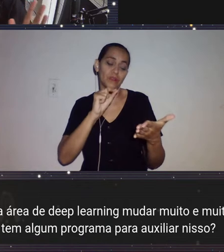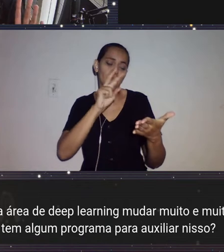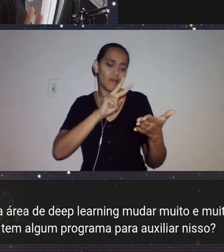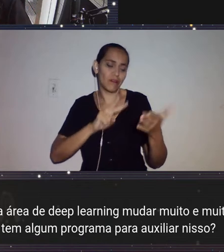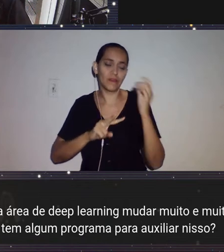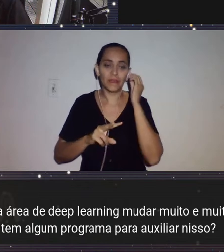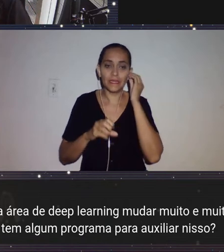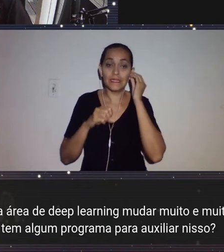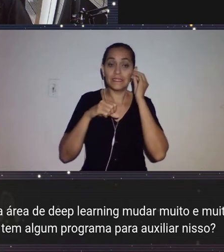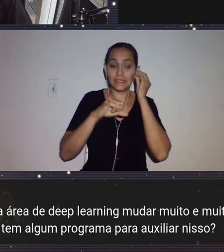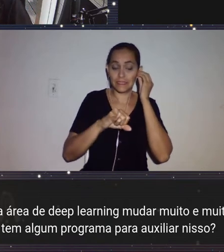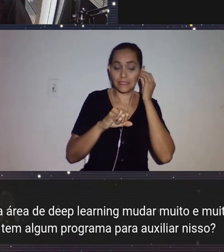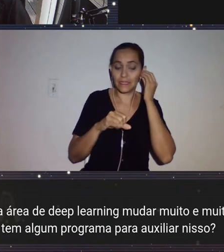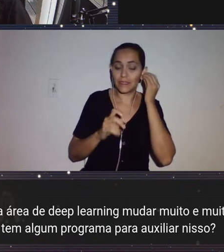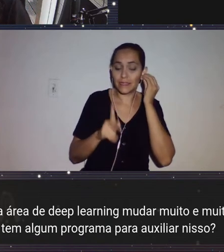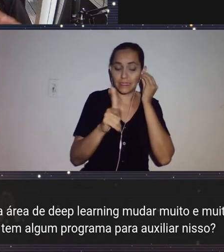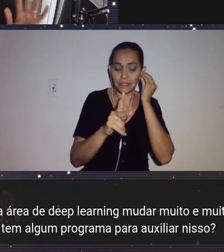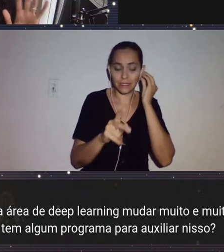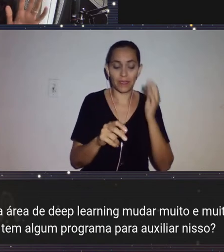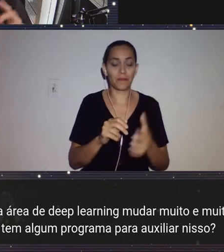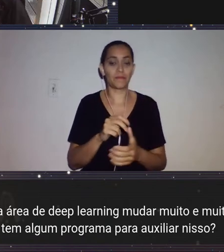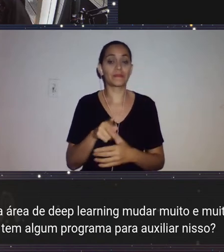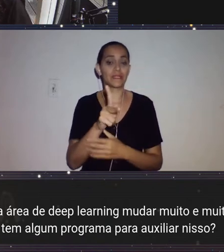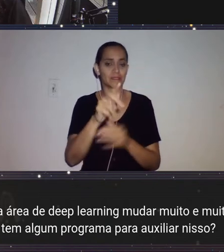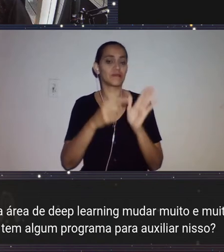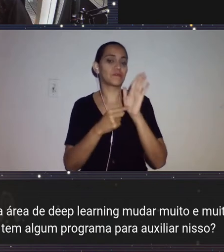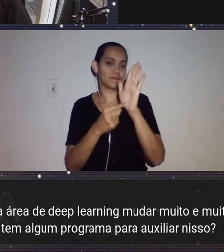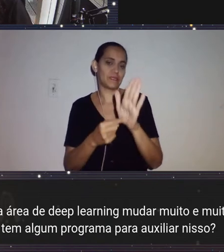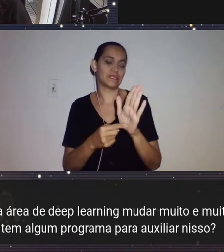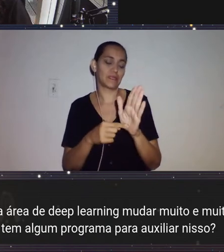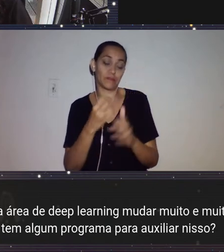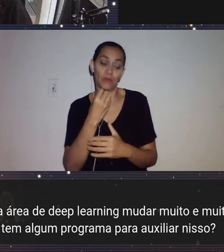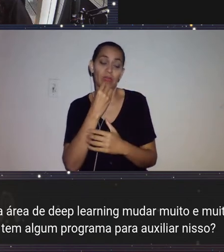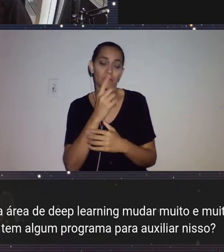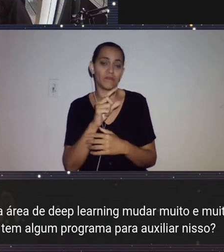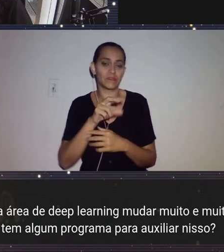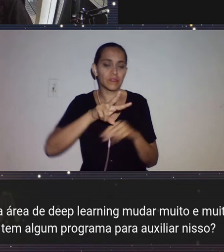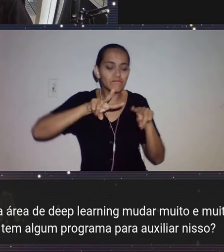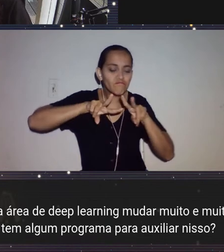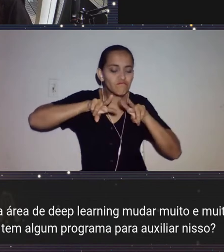aí vale a pena olhar em mais detalhes. Esse é meu algoritmo atual.